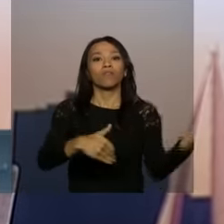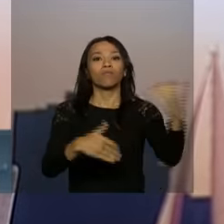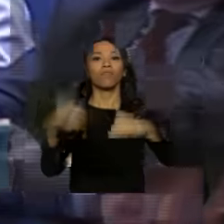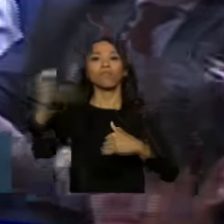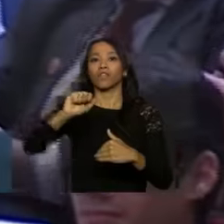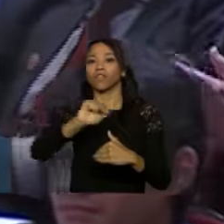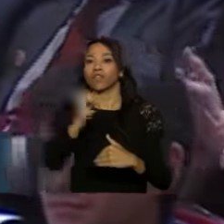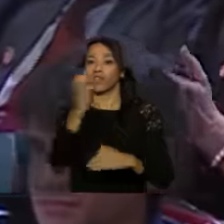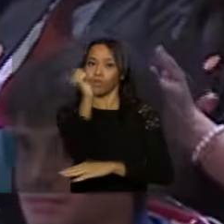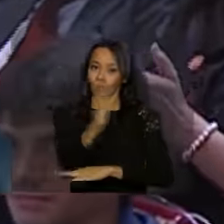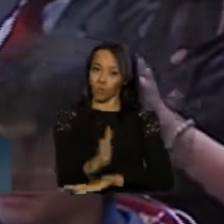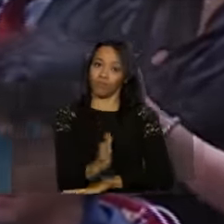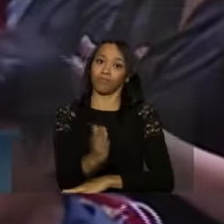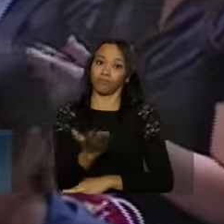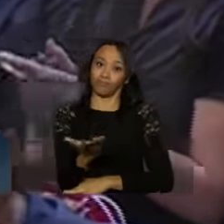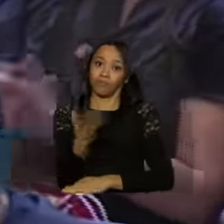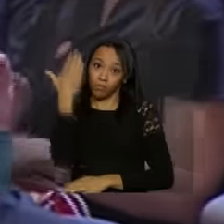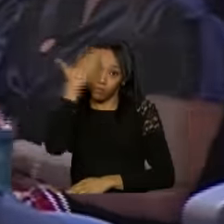partes. Então,